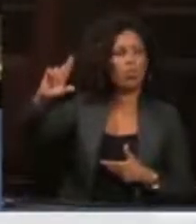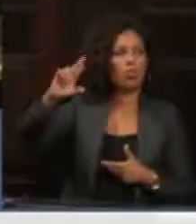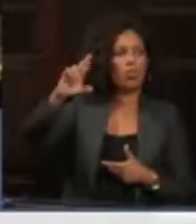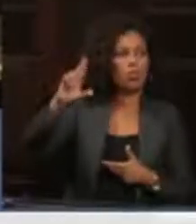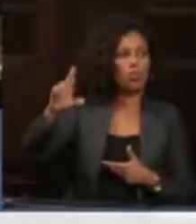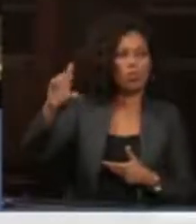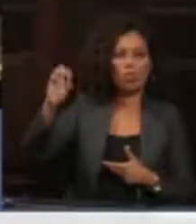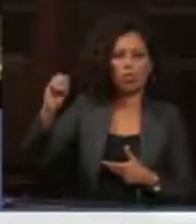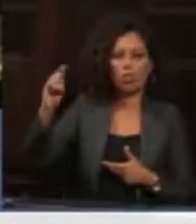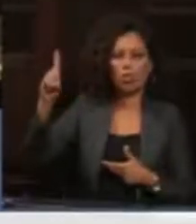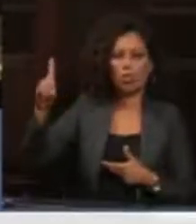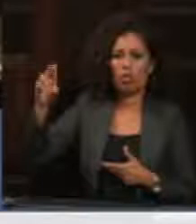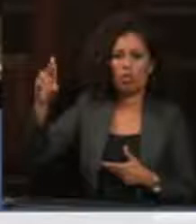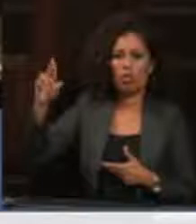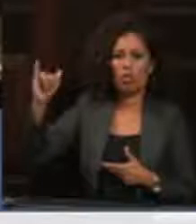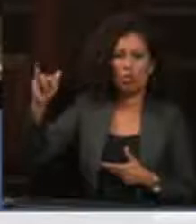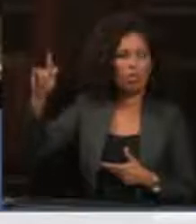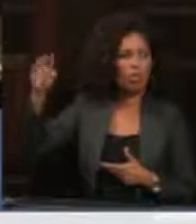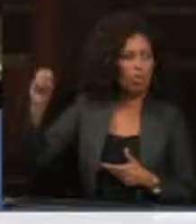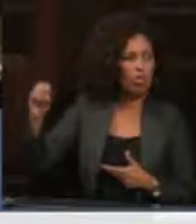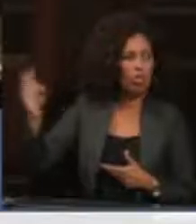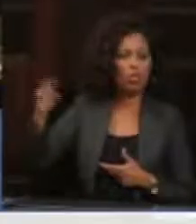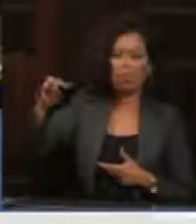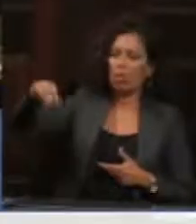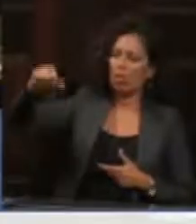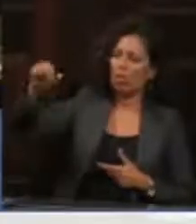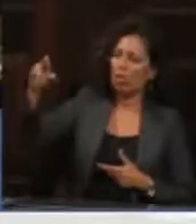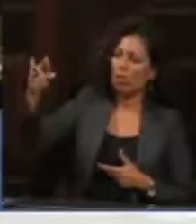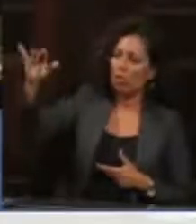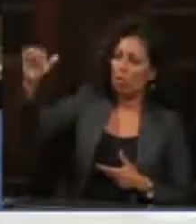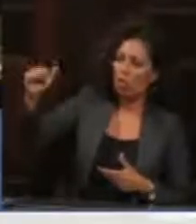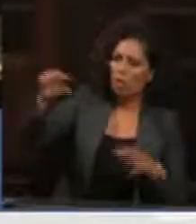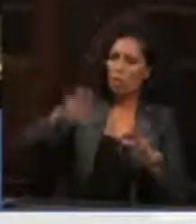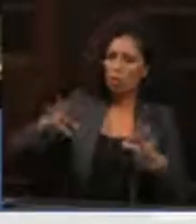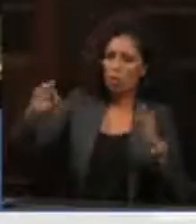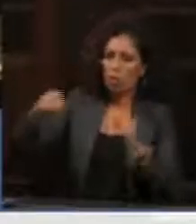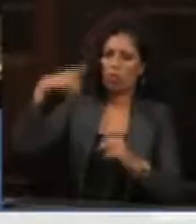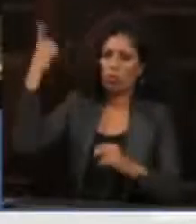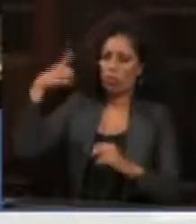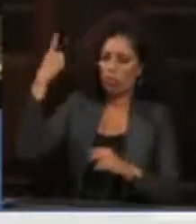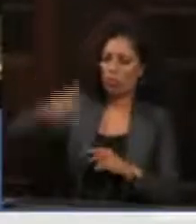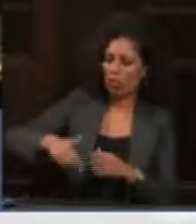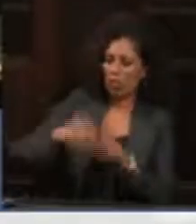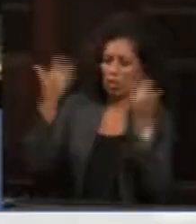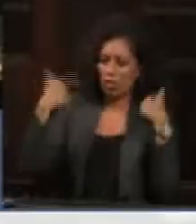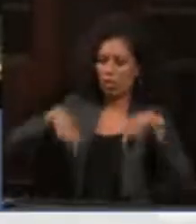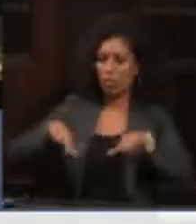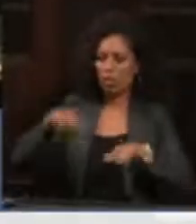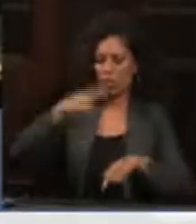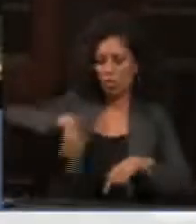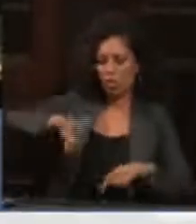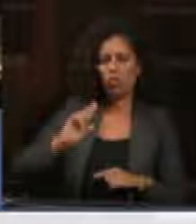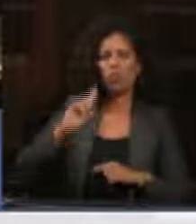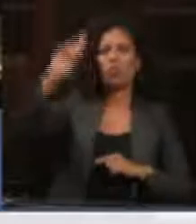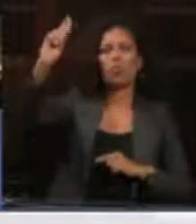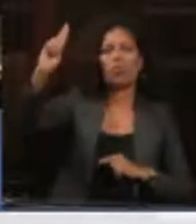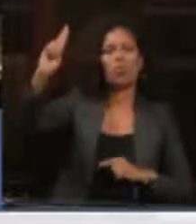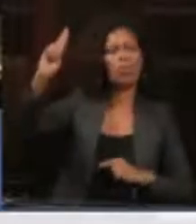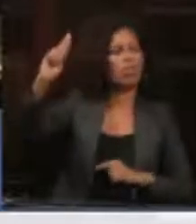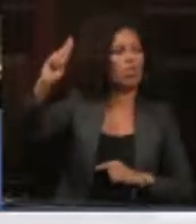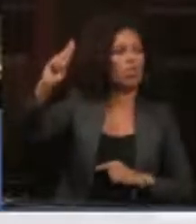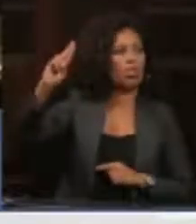Rodrigo, Marina, companheiros e companheiras aqui dessa casa, nós temos a